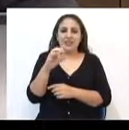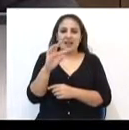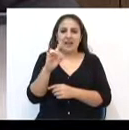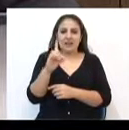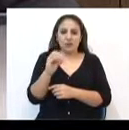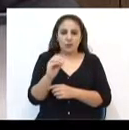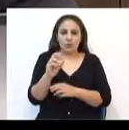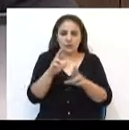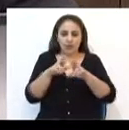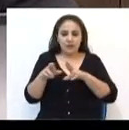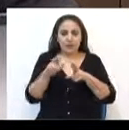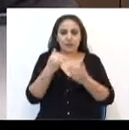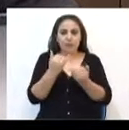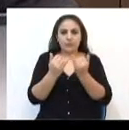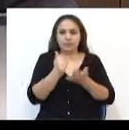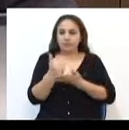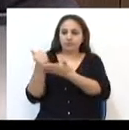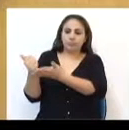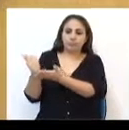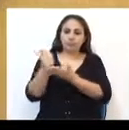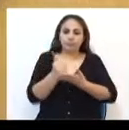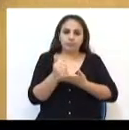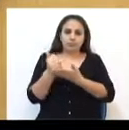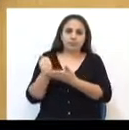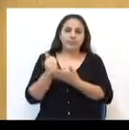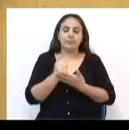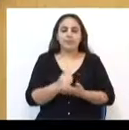Departamento Médico Legal de Porto Alegre.